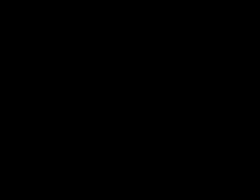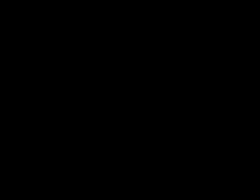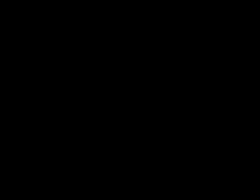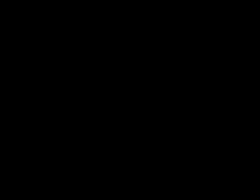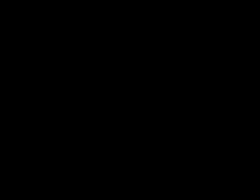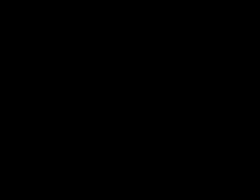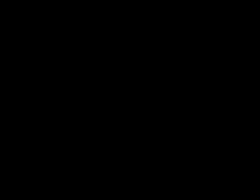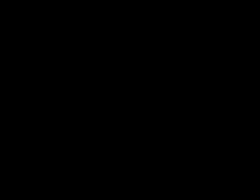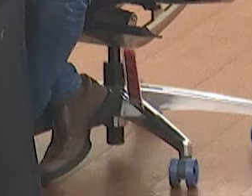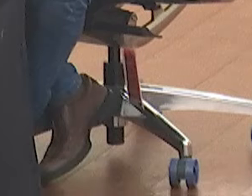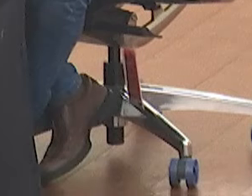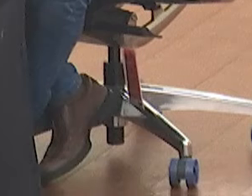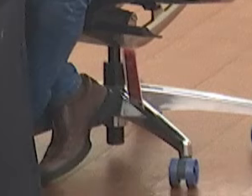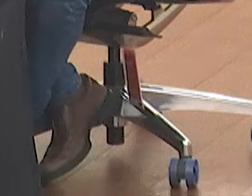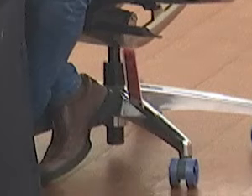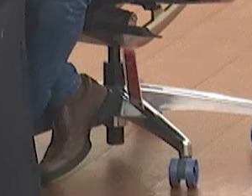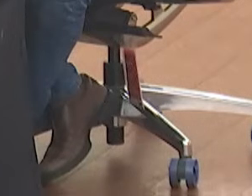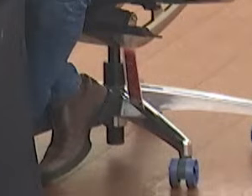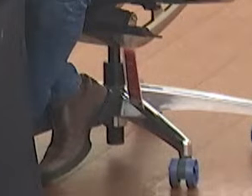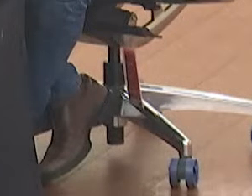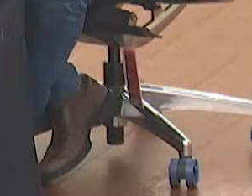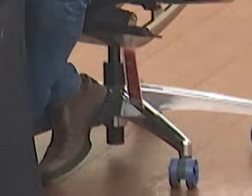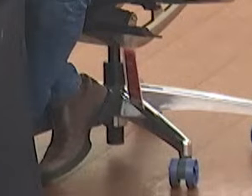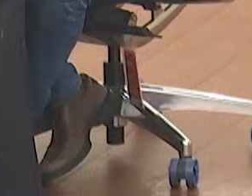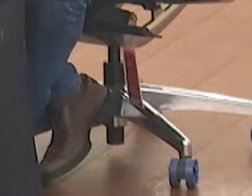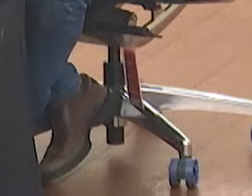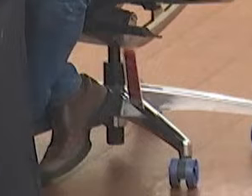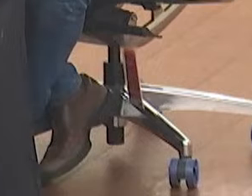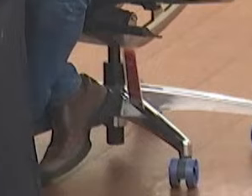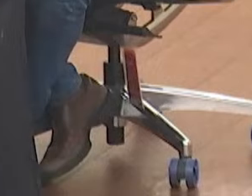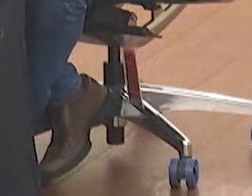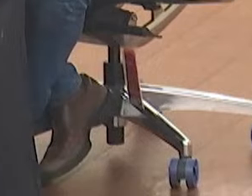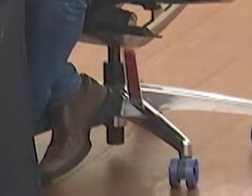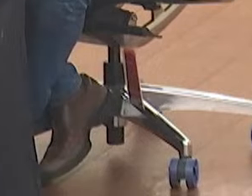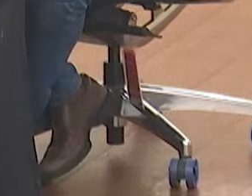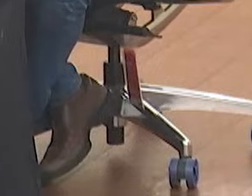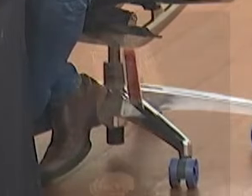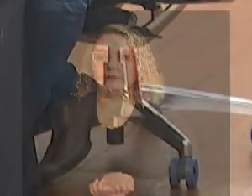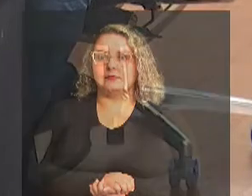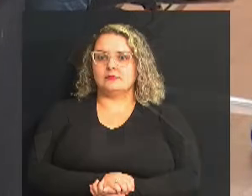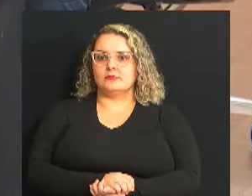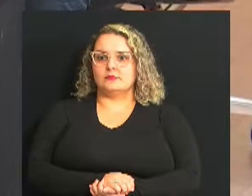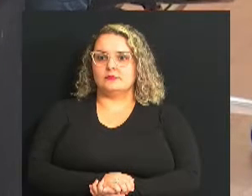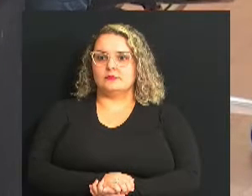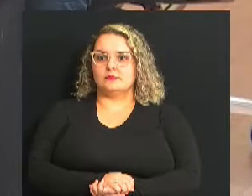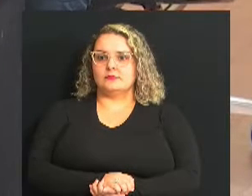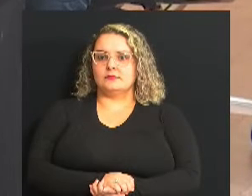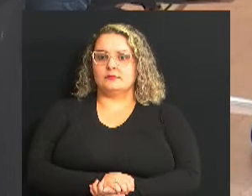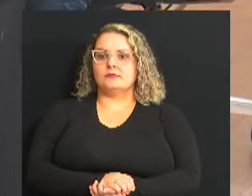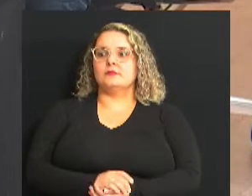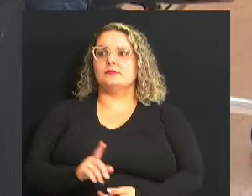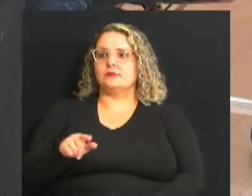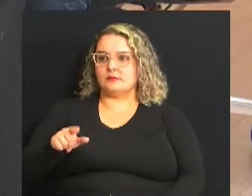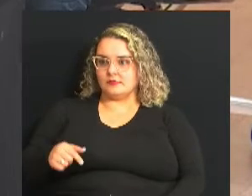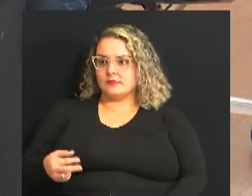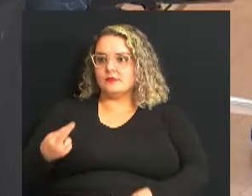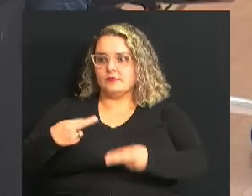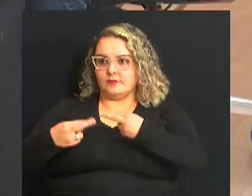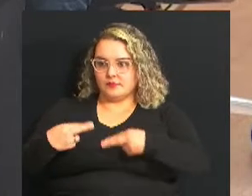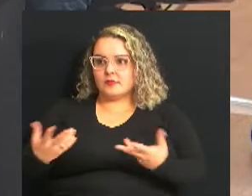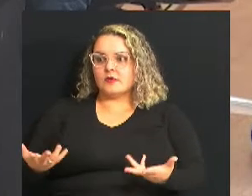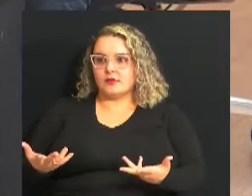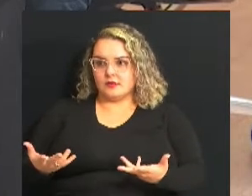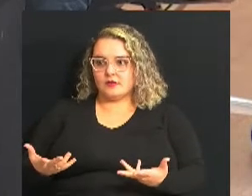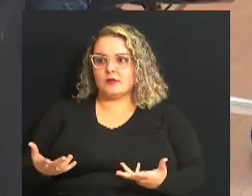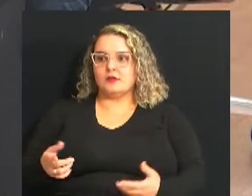lá, até mesmo com a plataforma Lattes. Foi a Lattes, né? Foi isso mesmo, né? Em relação a storage, e aí seria